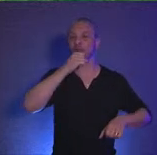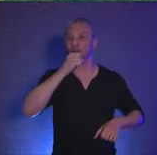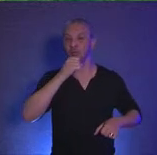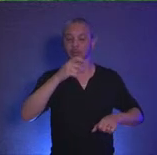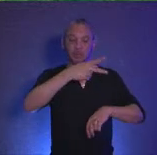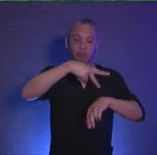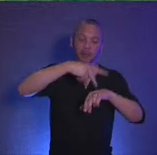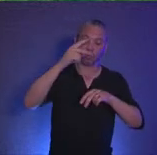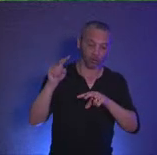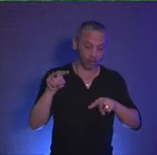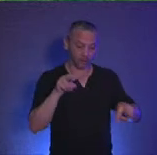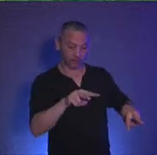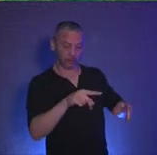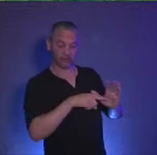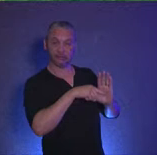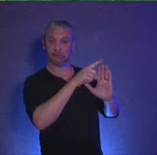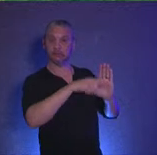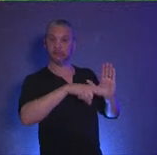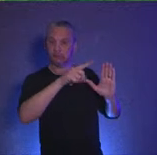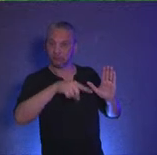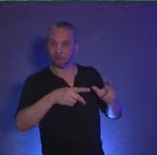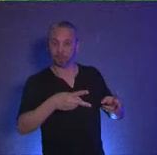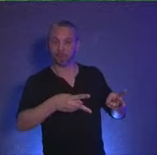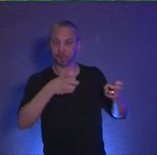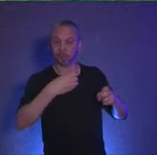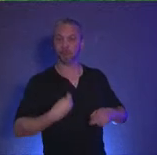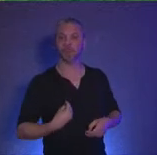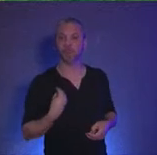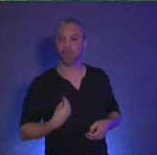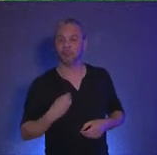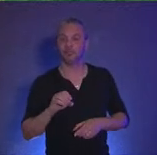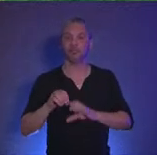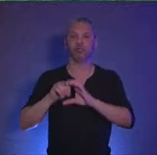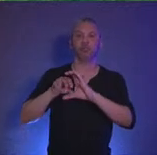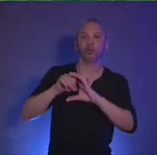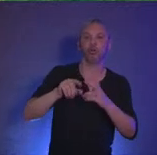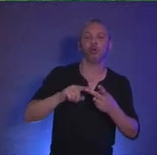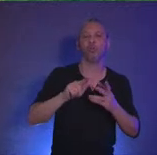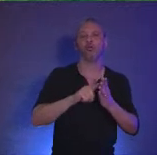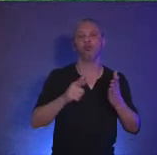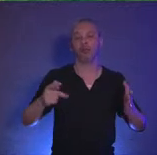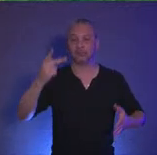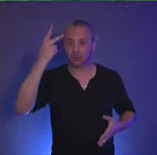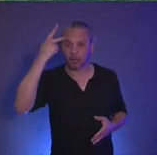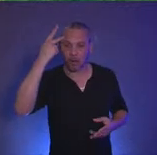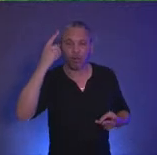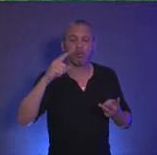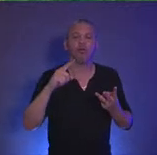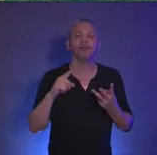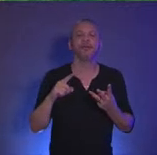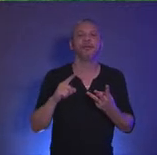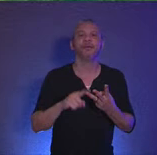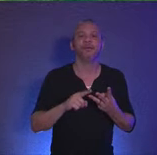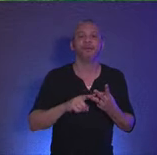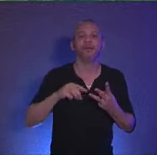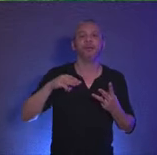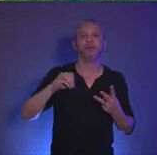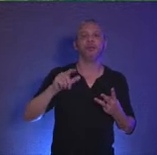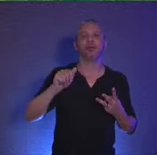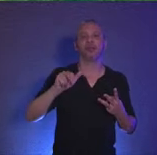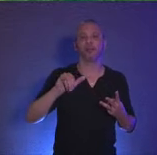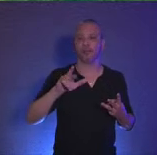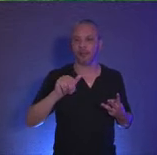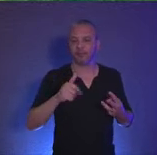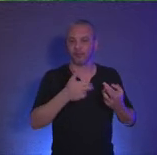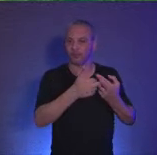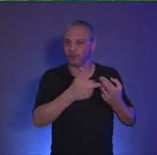internacional. Se repercutiu, por exemplo, na Globo, na Folha, no Mongabay, na National